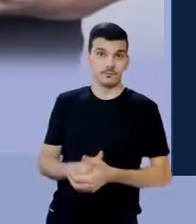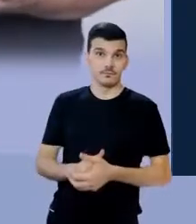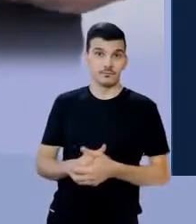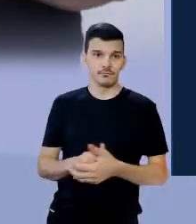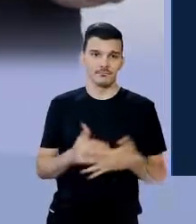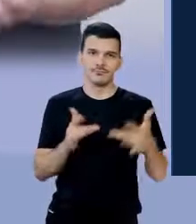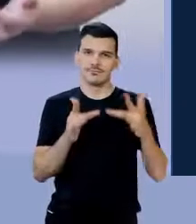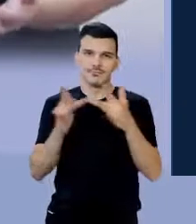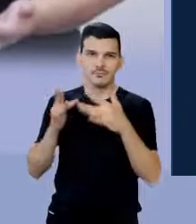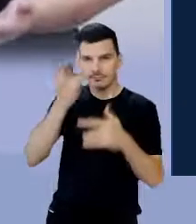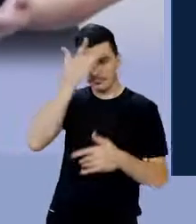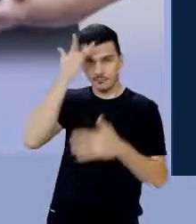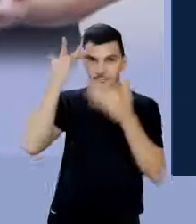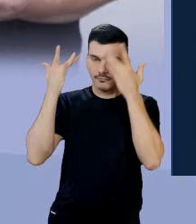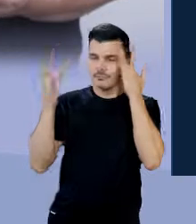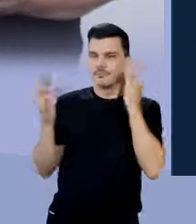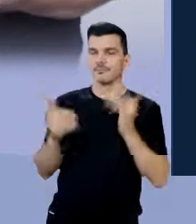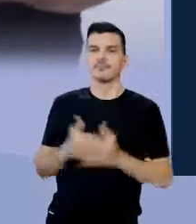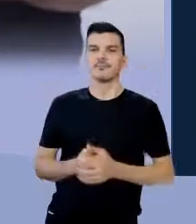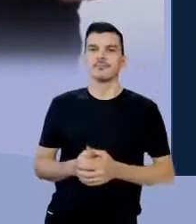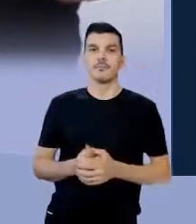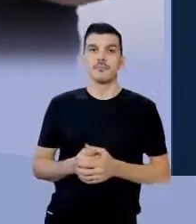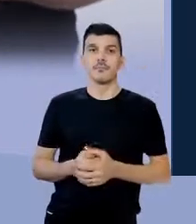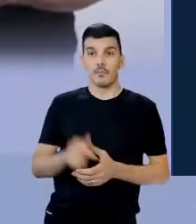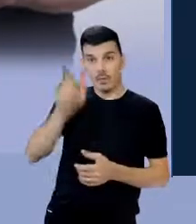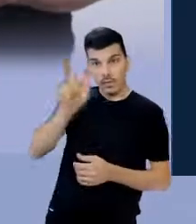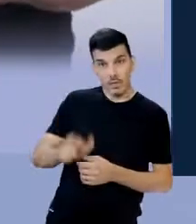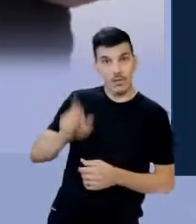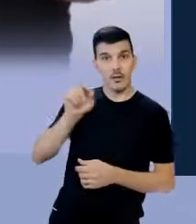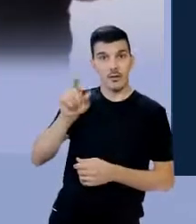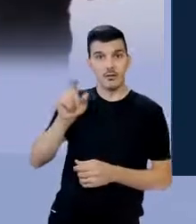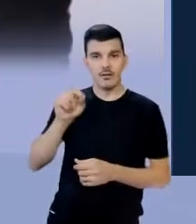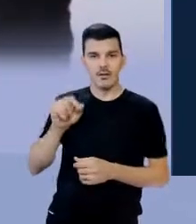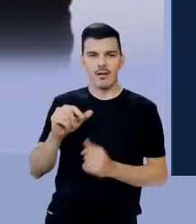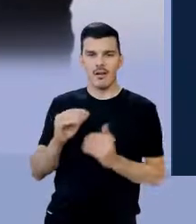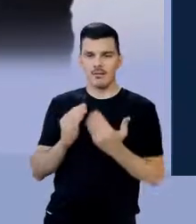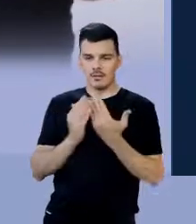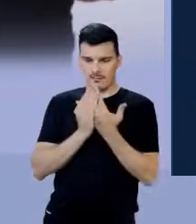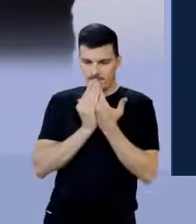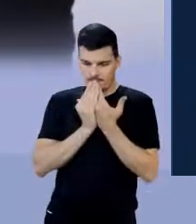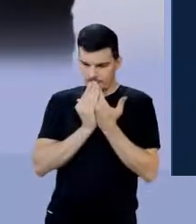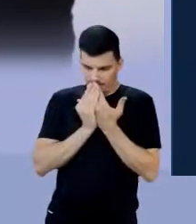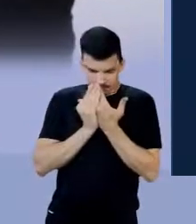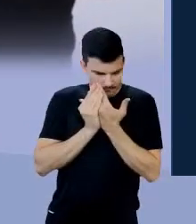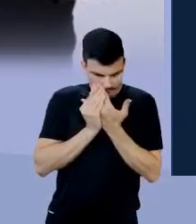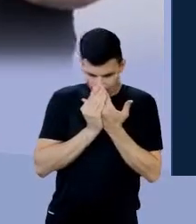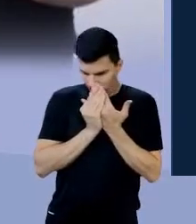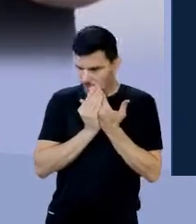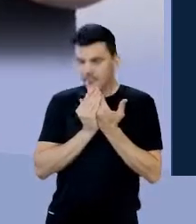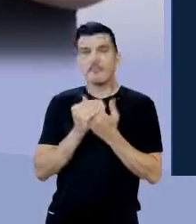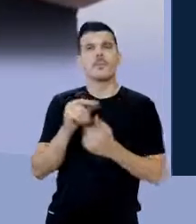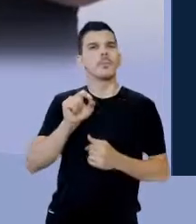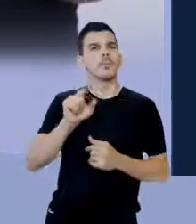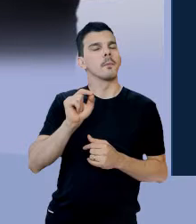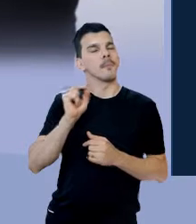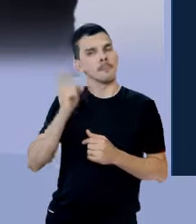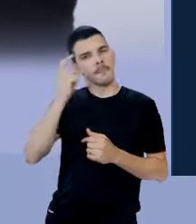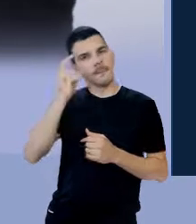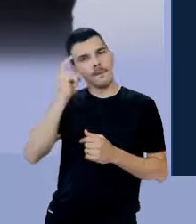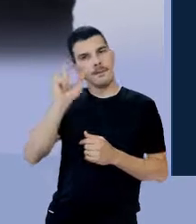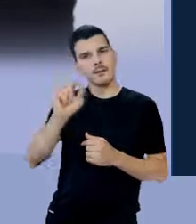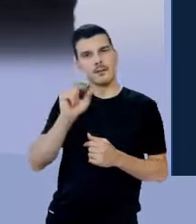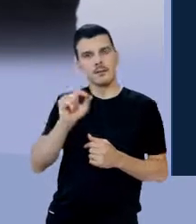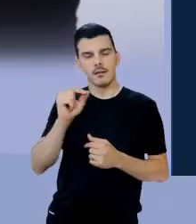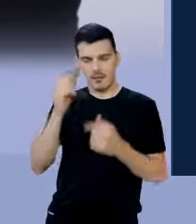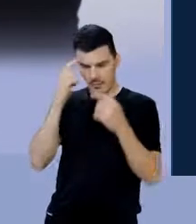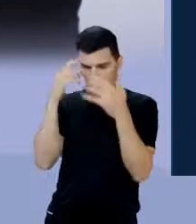mundo, com as pessoas. Esse personagem, ele é fechado, ensimesmado, ele